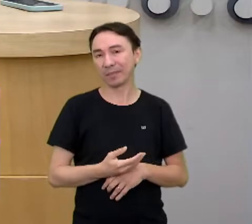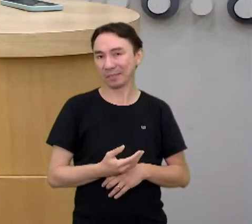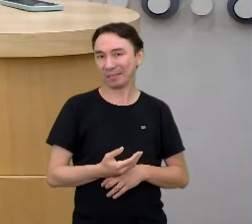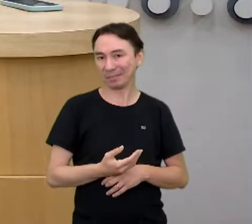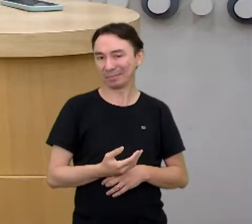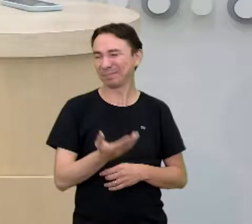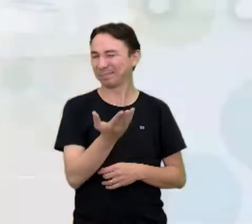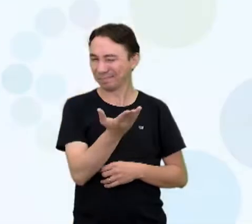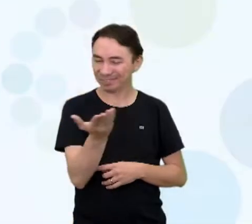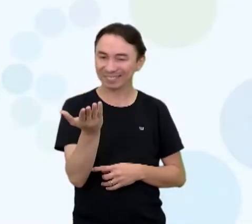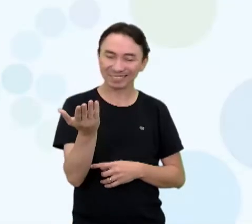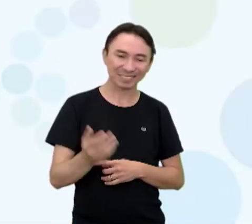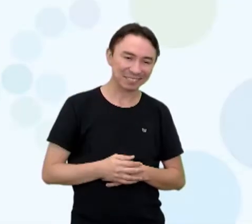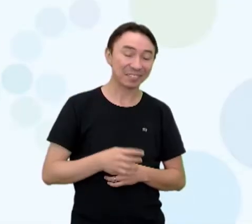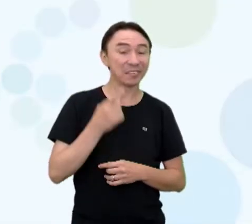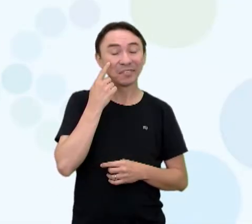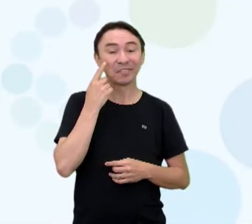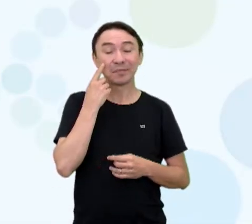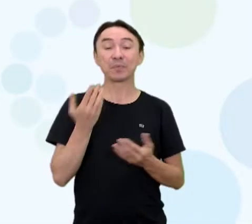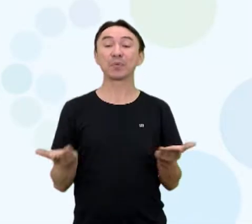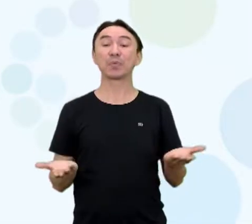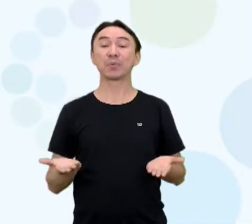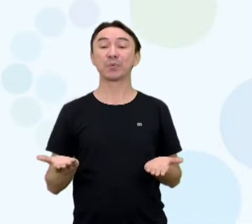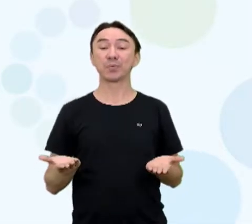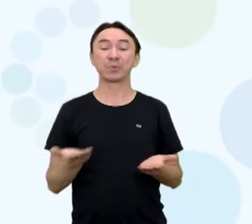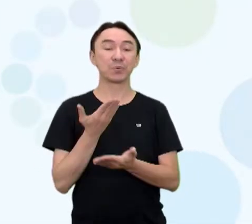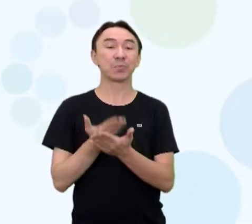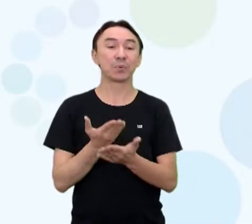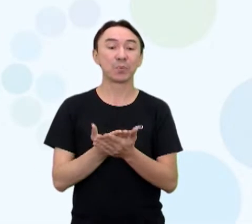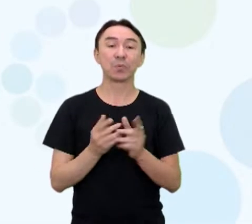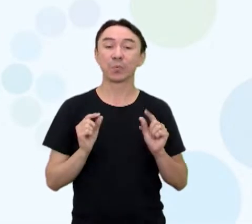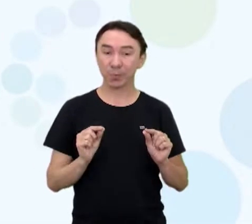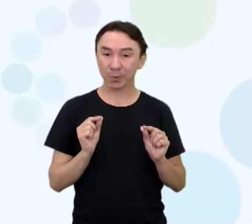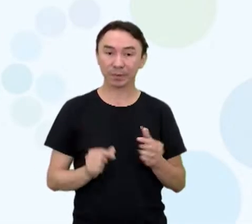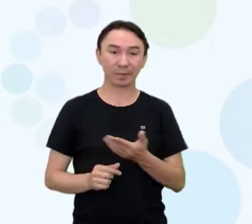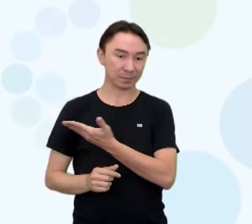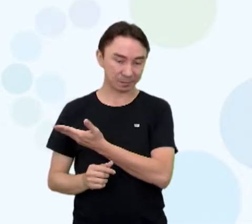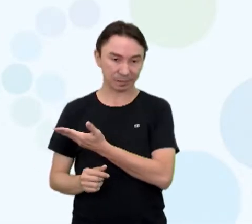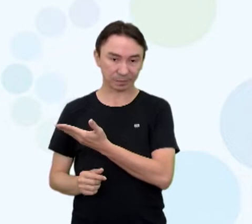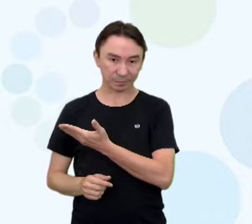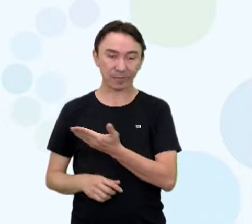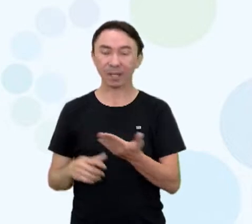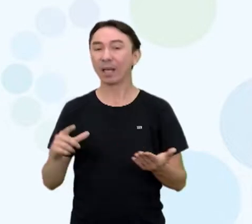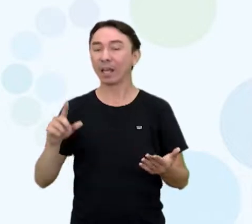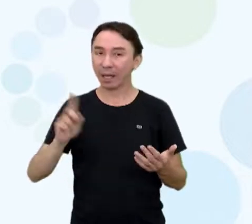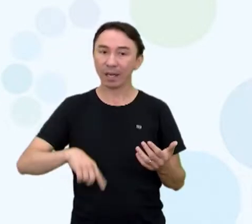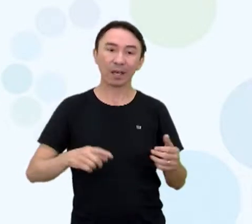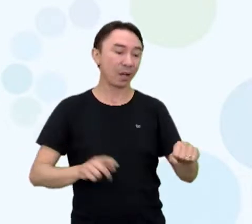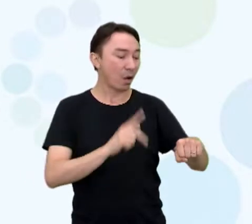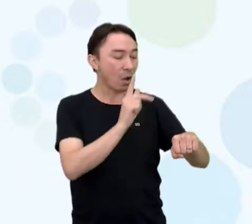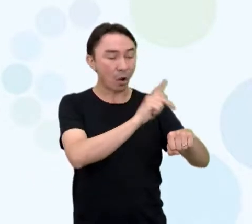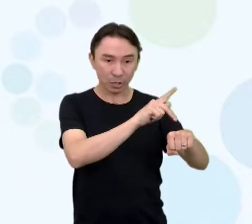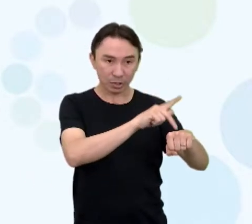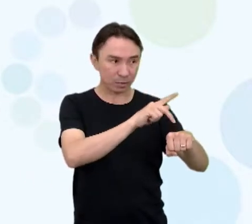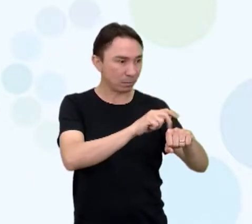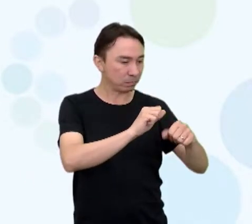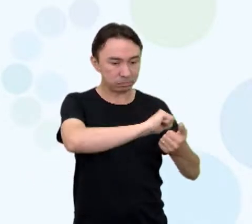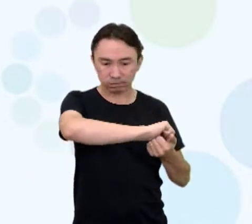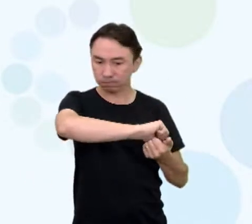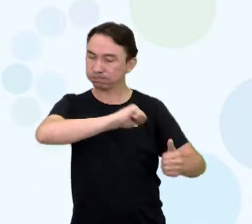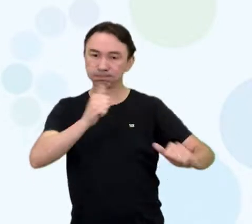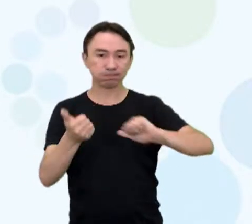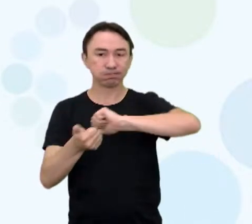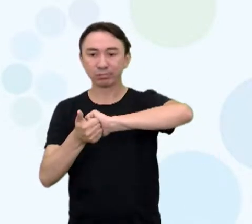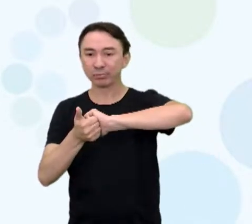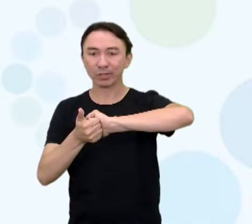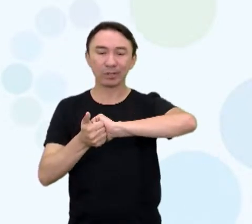colocar aí na tela, Jojo, que nós vamos ver hoje aí, ó, das rochas ao solo, entenda essa transformação, essa